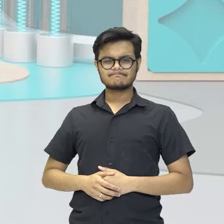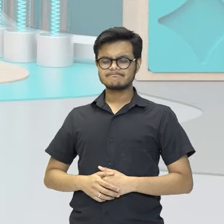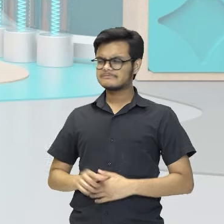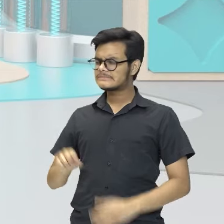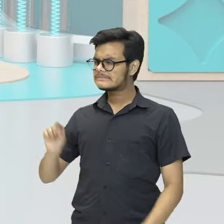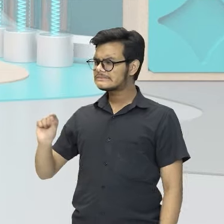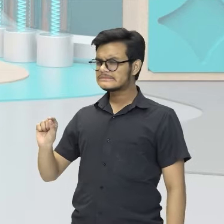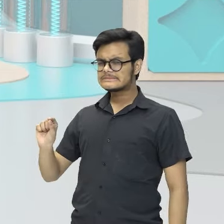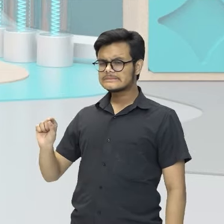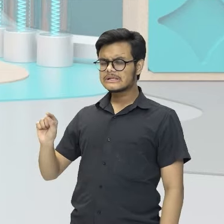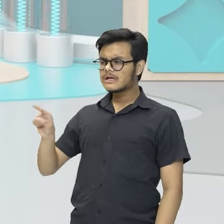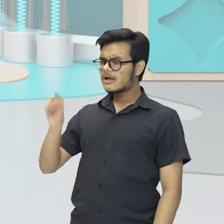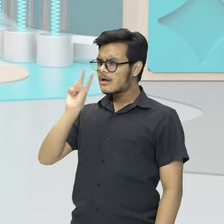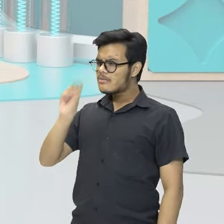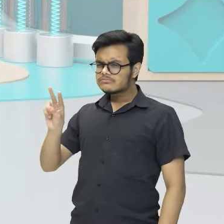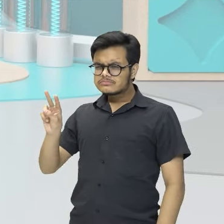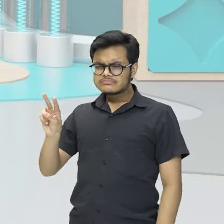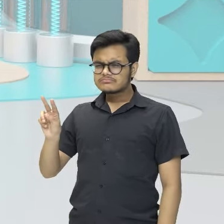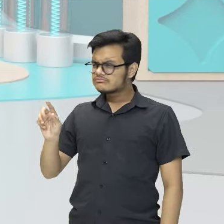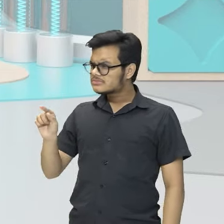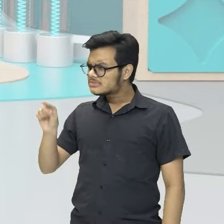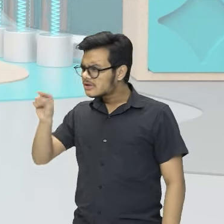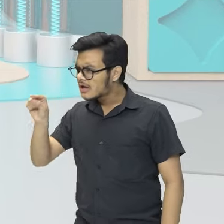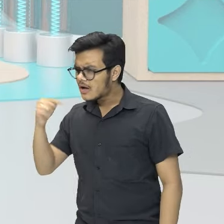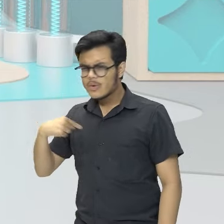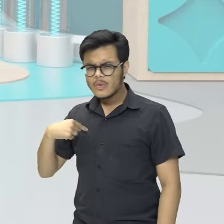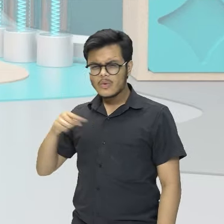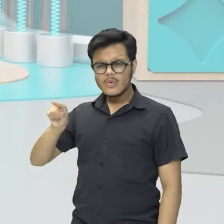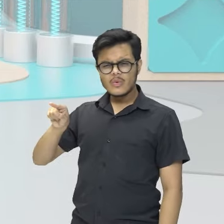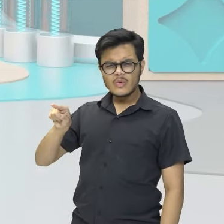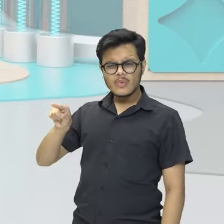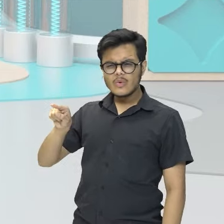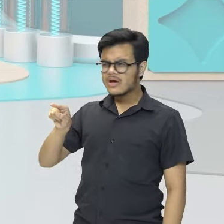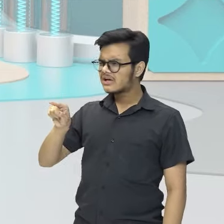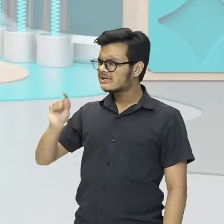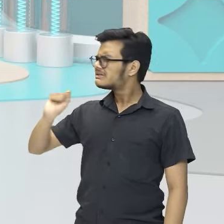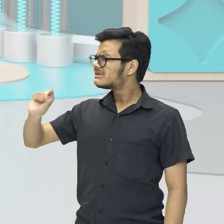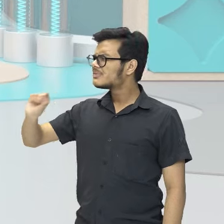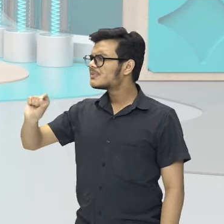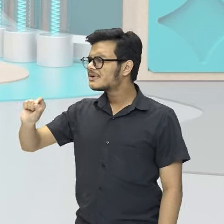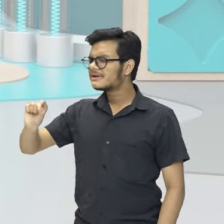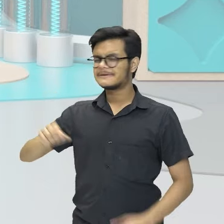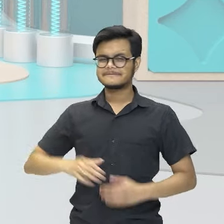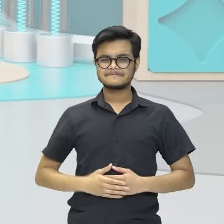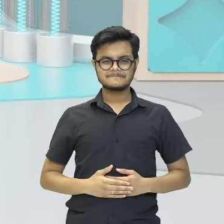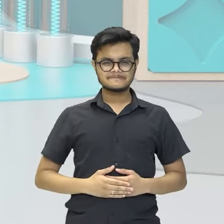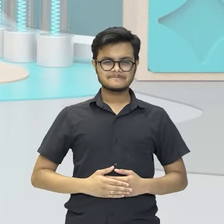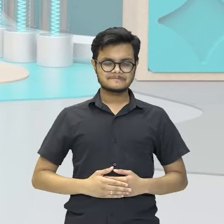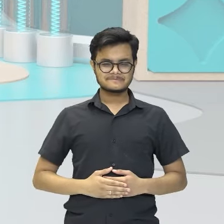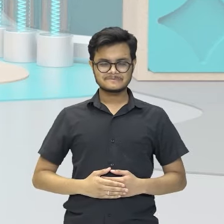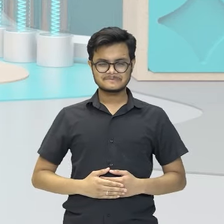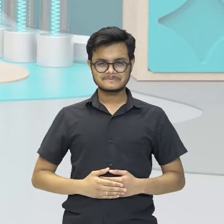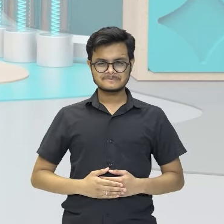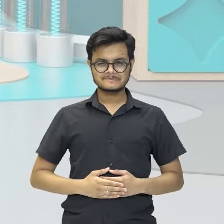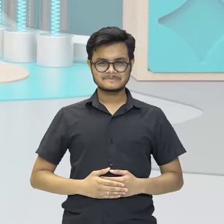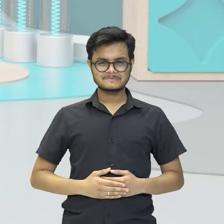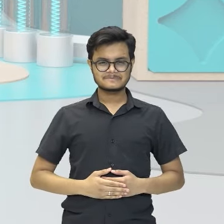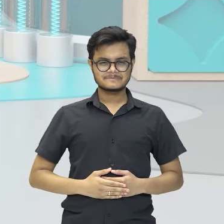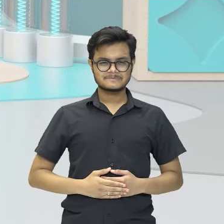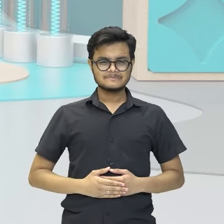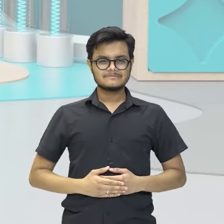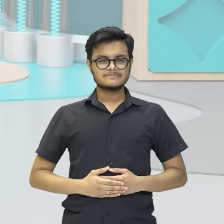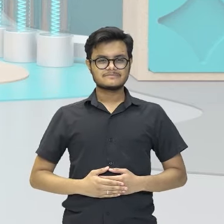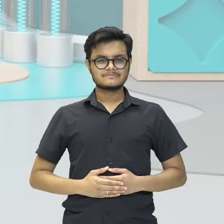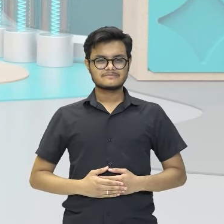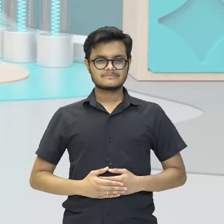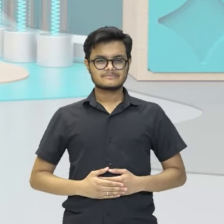personagem observa algo e pensa o que é isso adiante vamos ver o que acontece na próxima